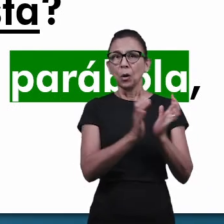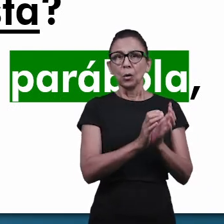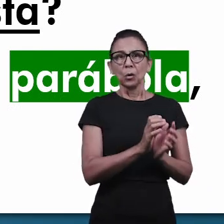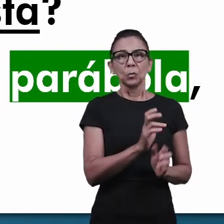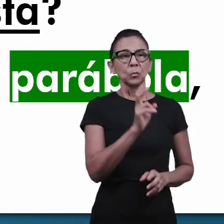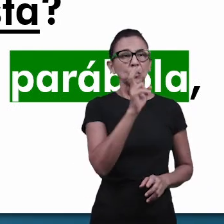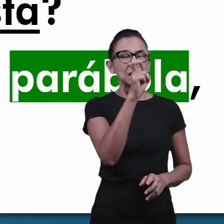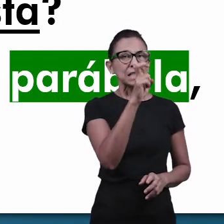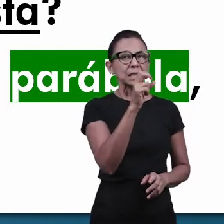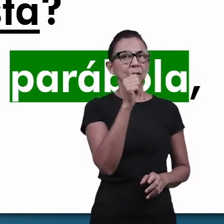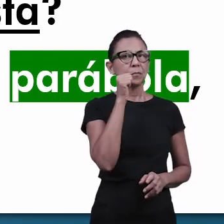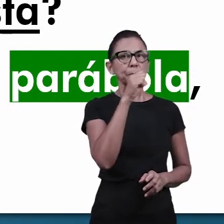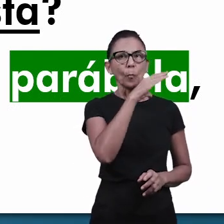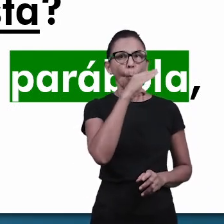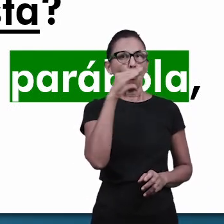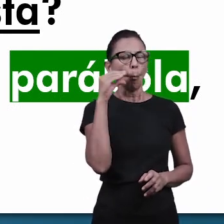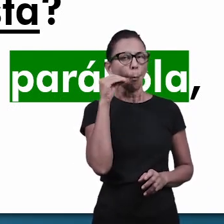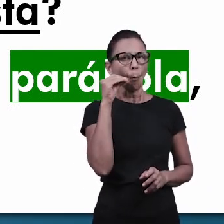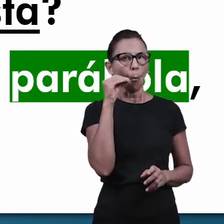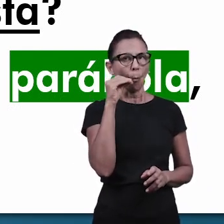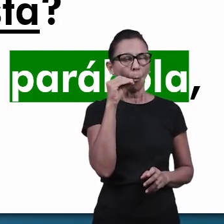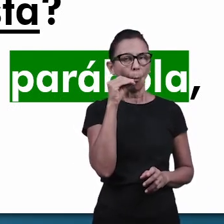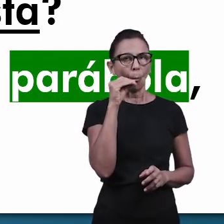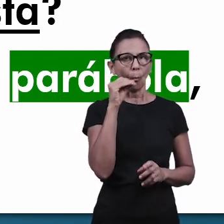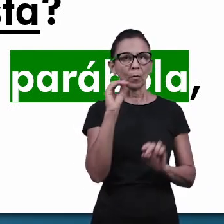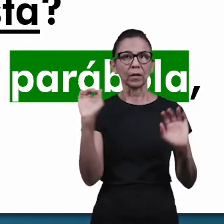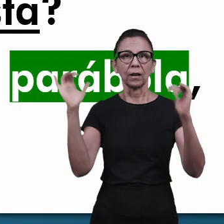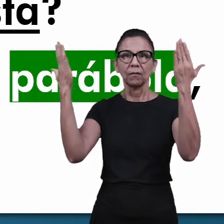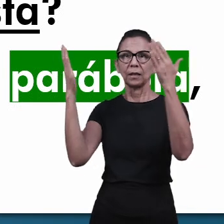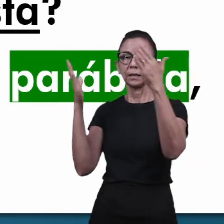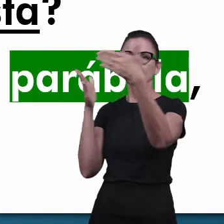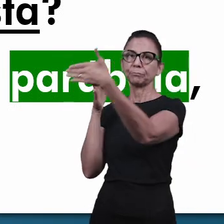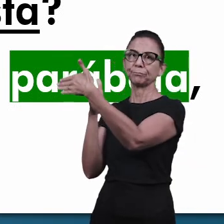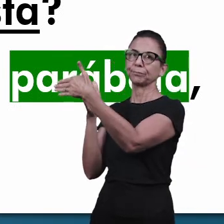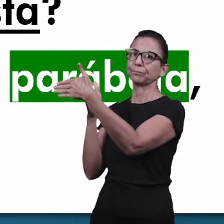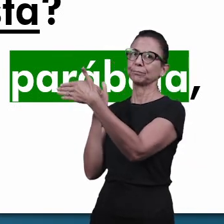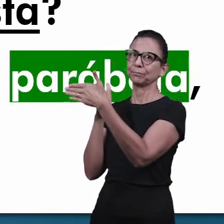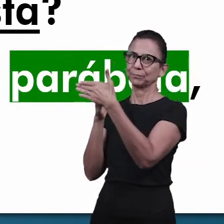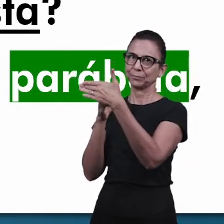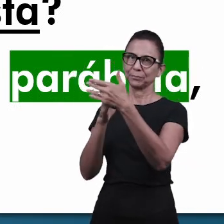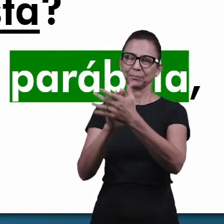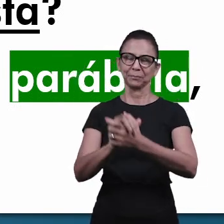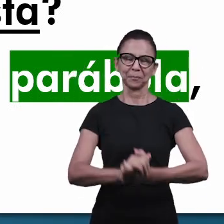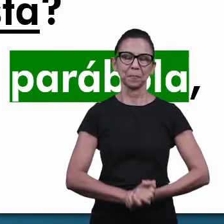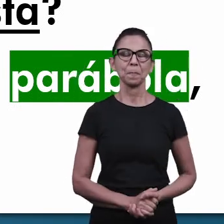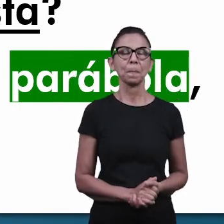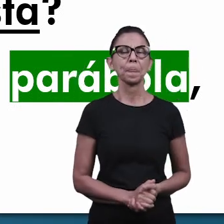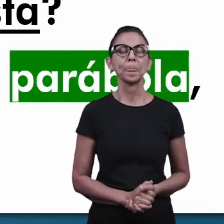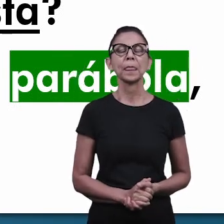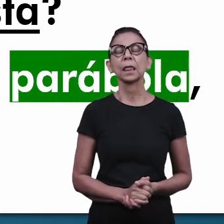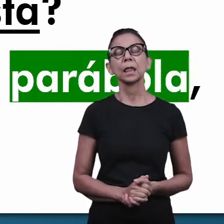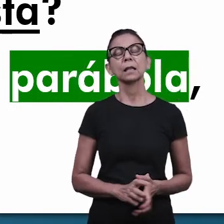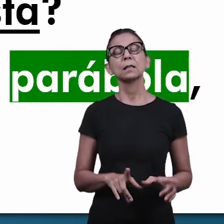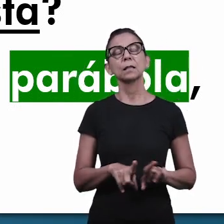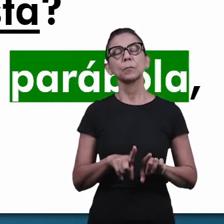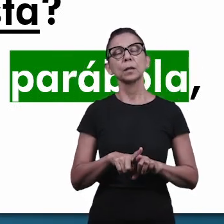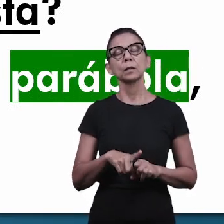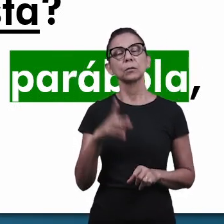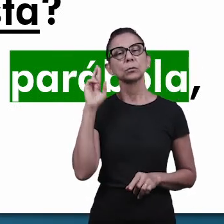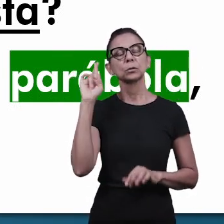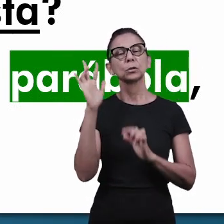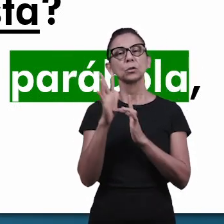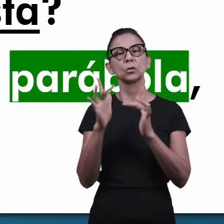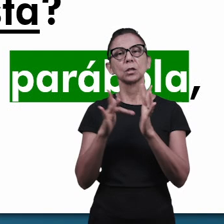não entraram na festa? E a letra B da segunda pergunta diz assim, E por que o Senhor Jesus, quando